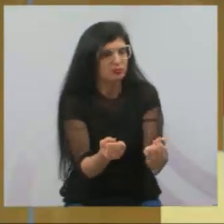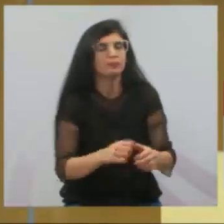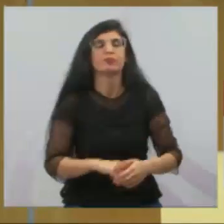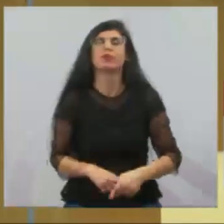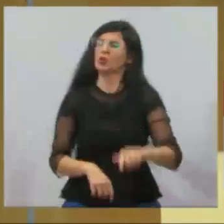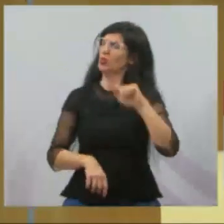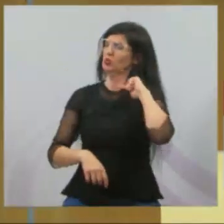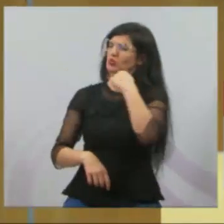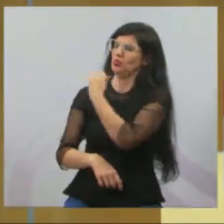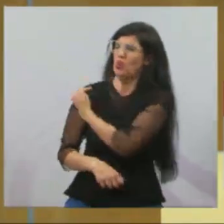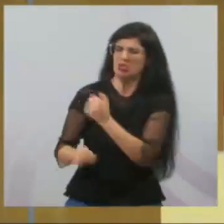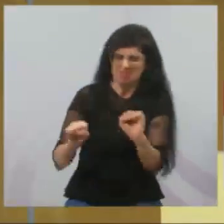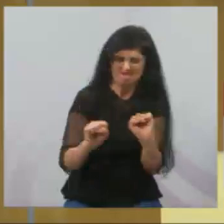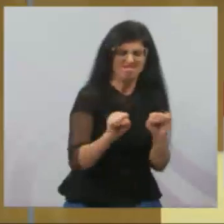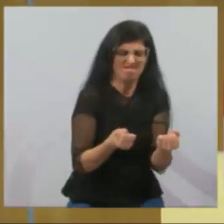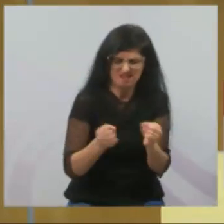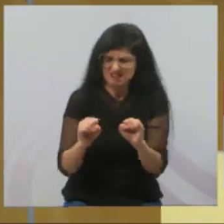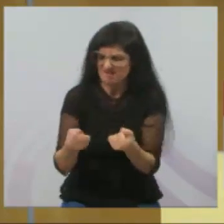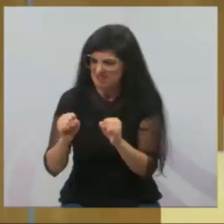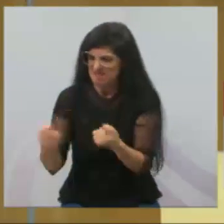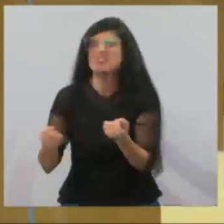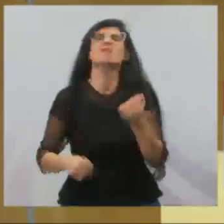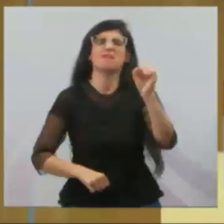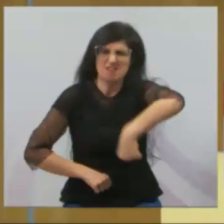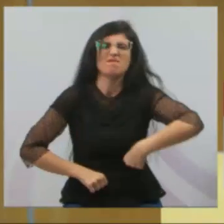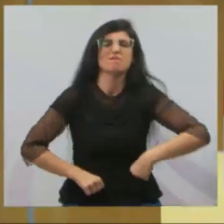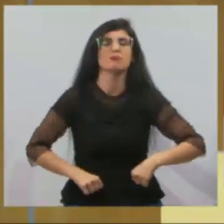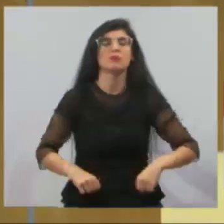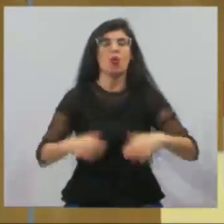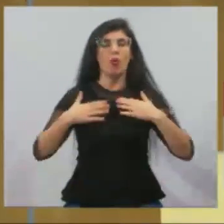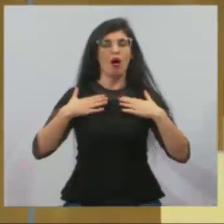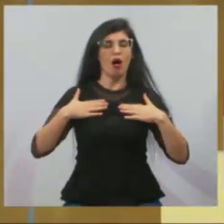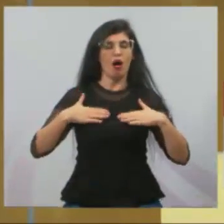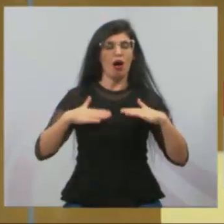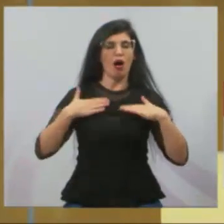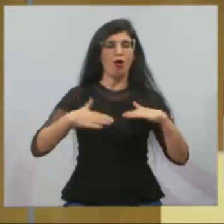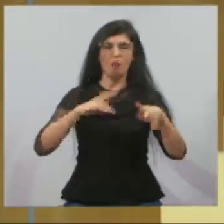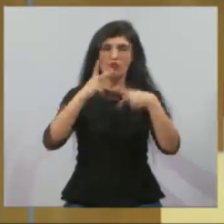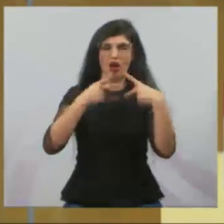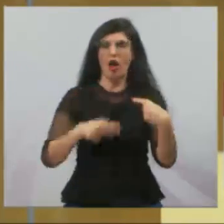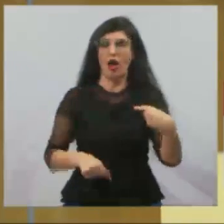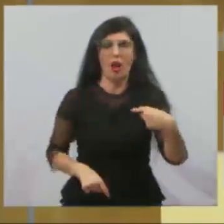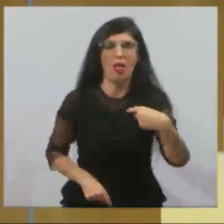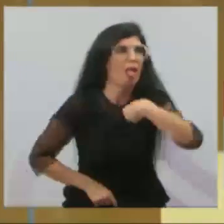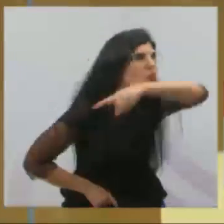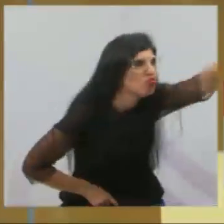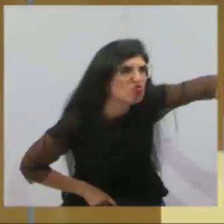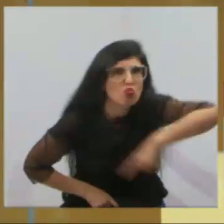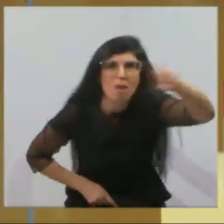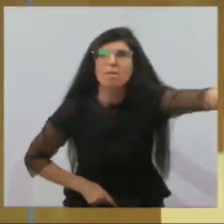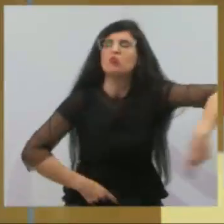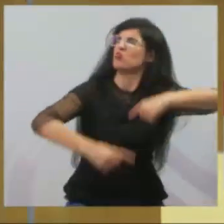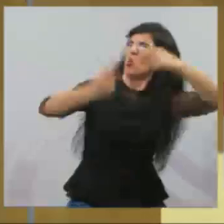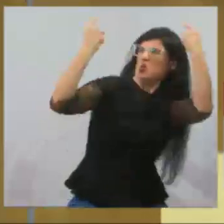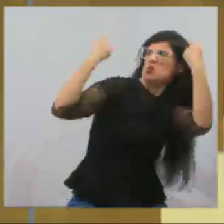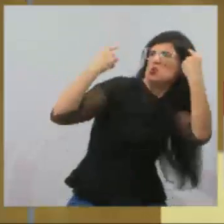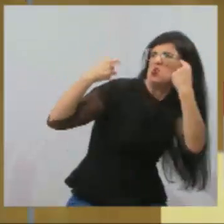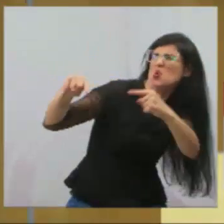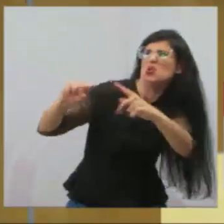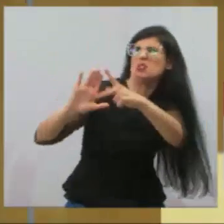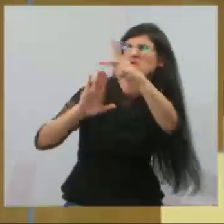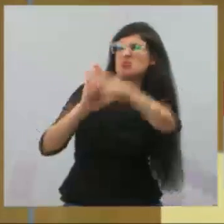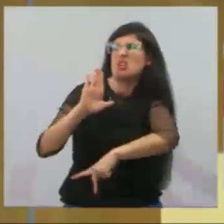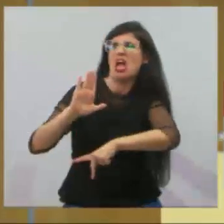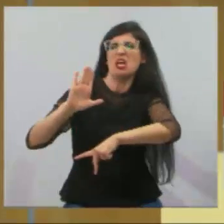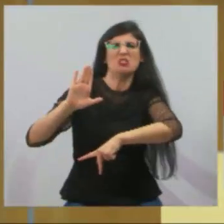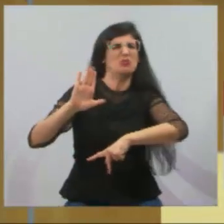com muita tranquilidade, se fosse vocês, votaria contra esse projeto, mas não para criar um